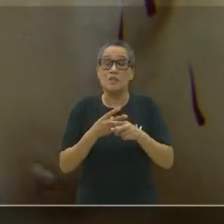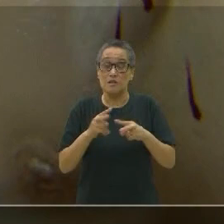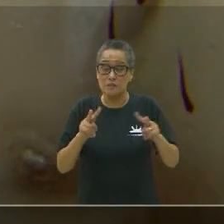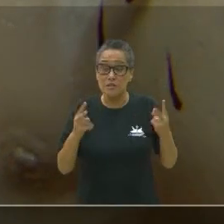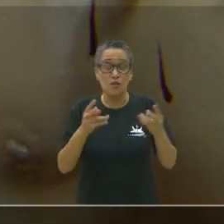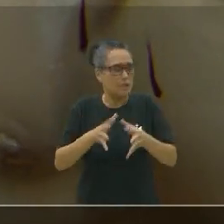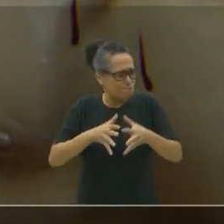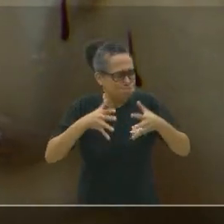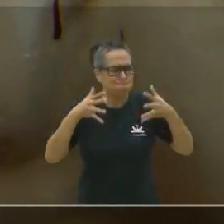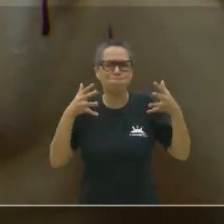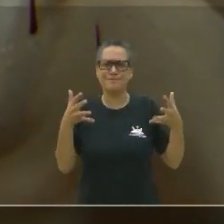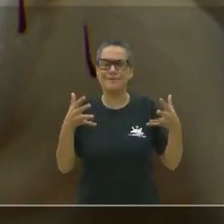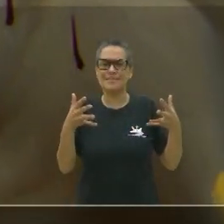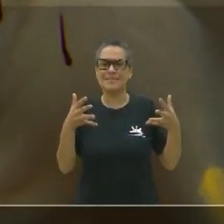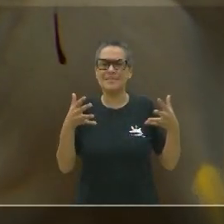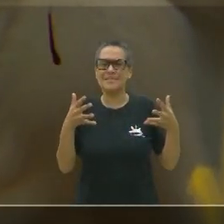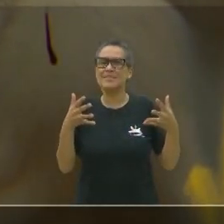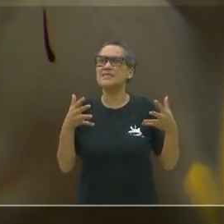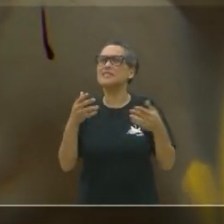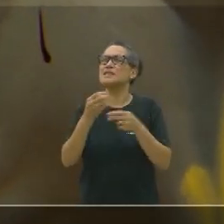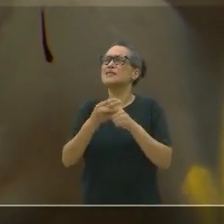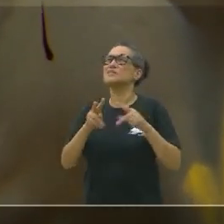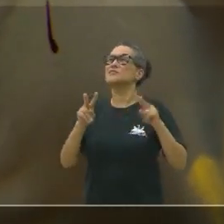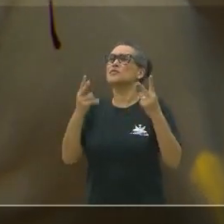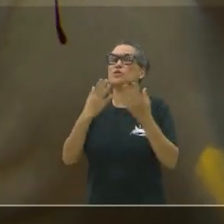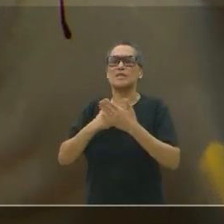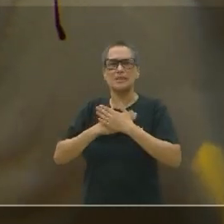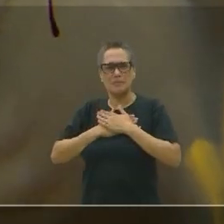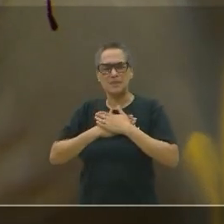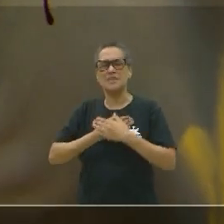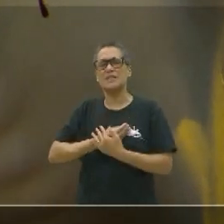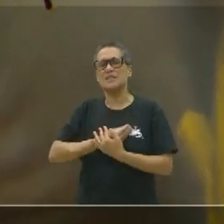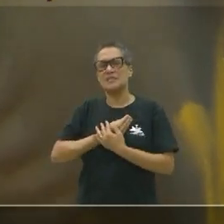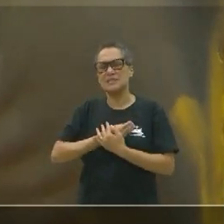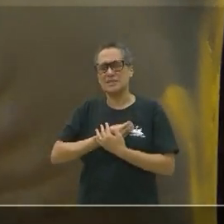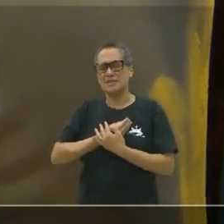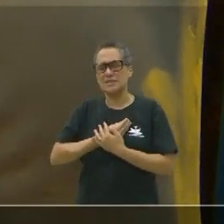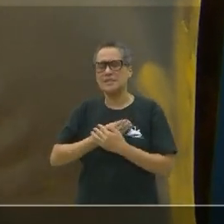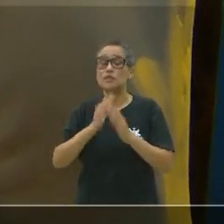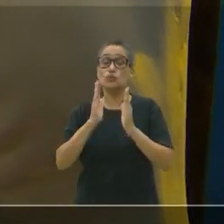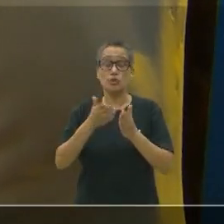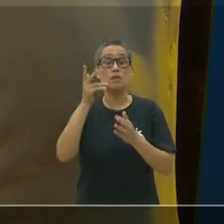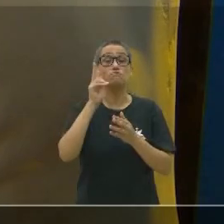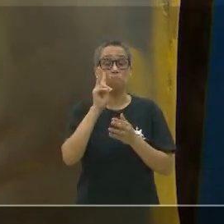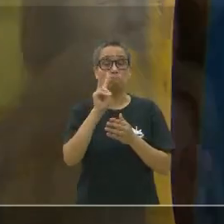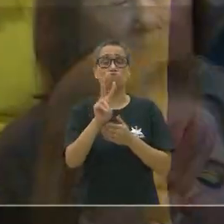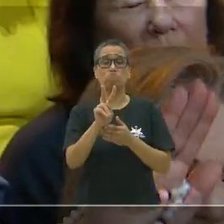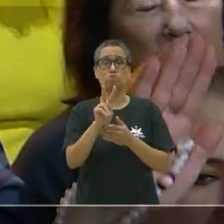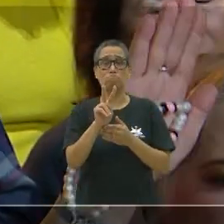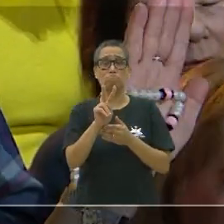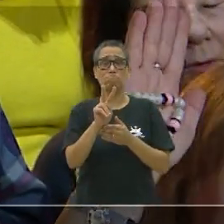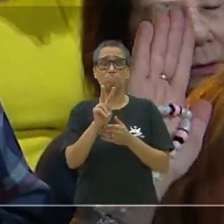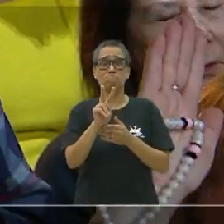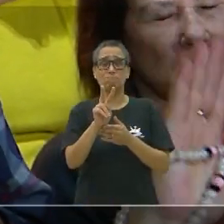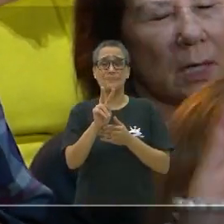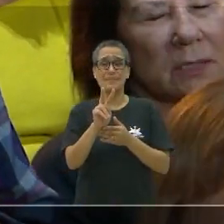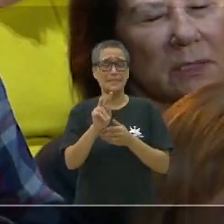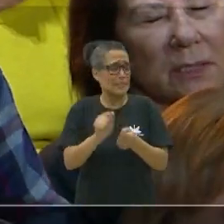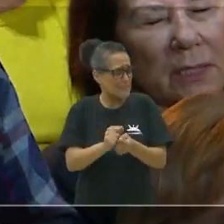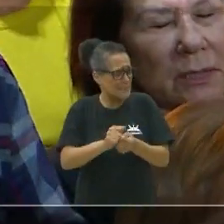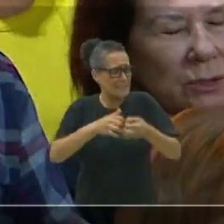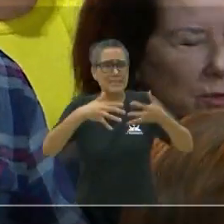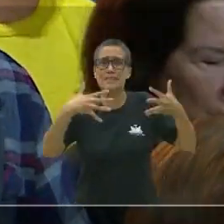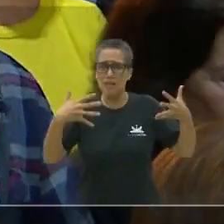repetir isto sobre a minha vida. Sobre a minha vida. Eu já vejo. Eu já vejo. As grandes vitórias.